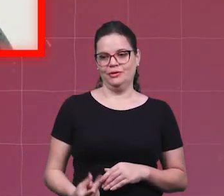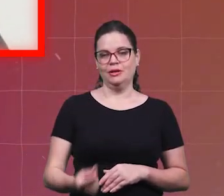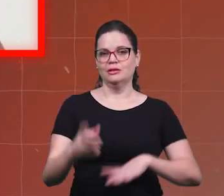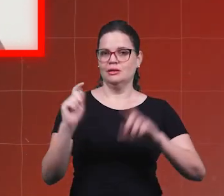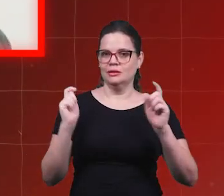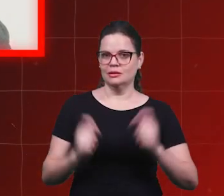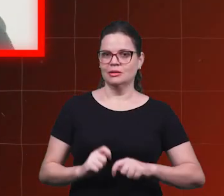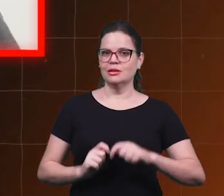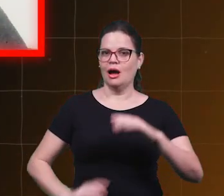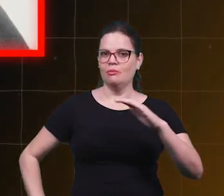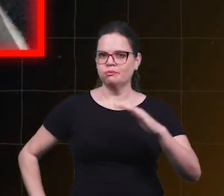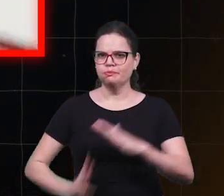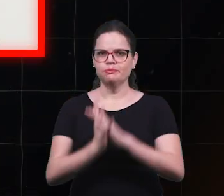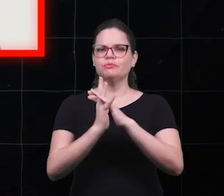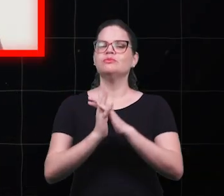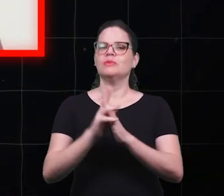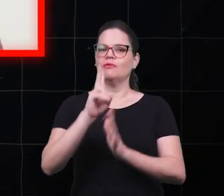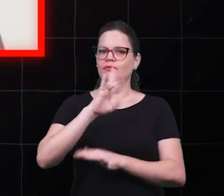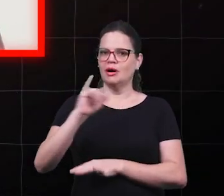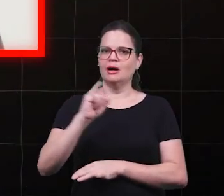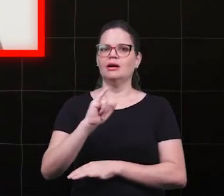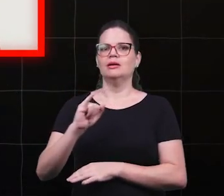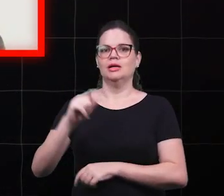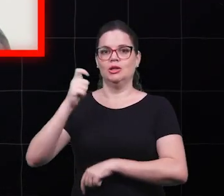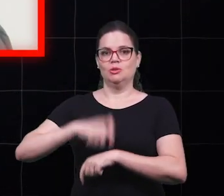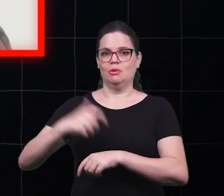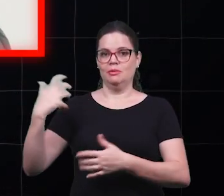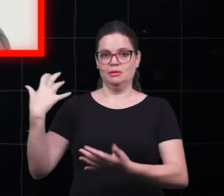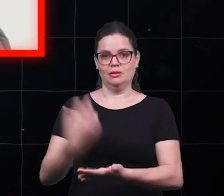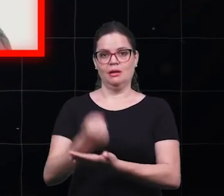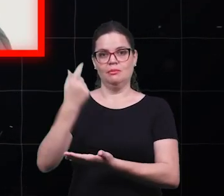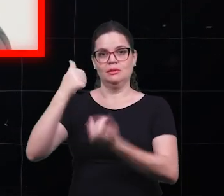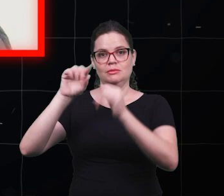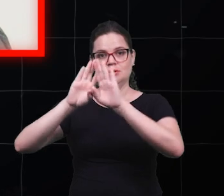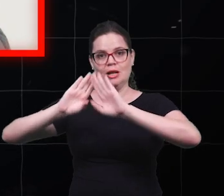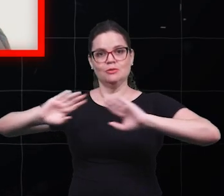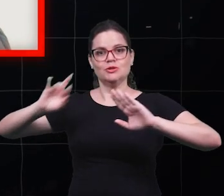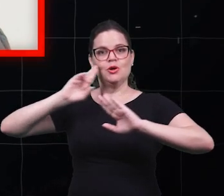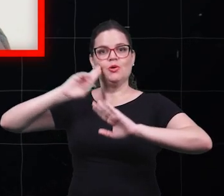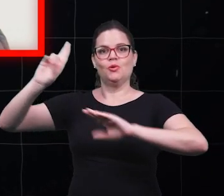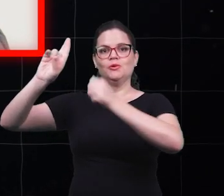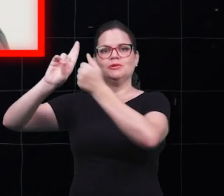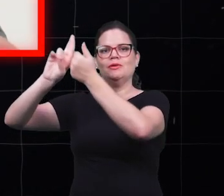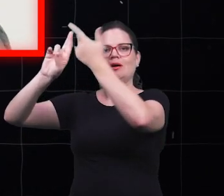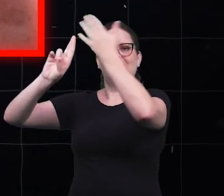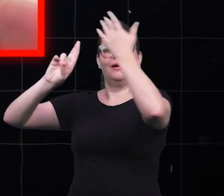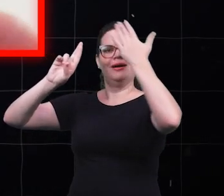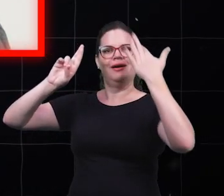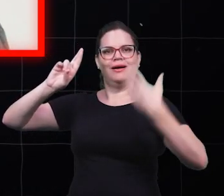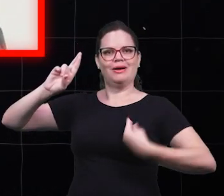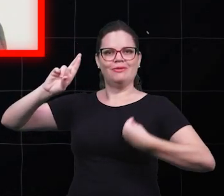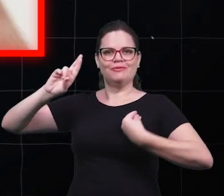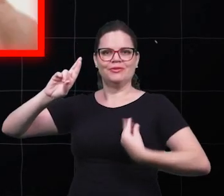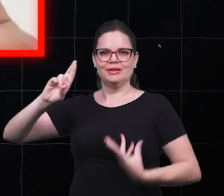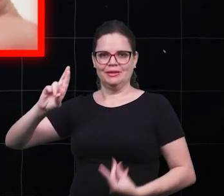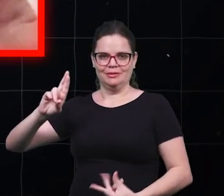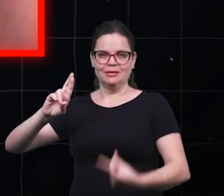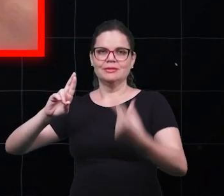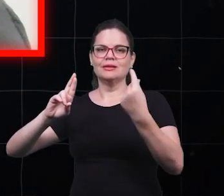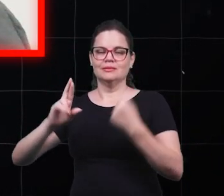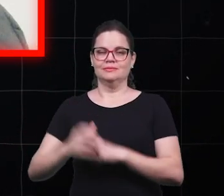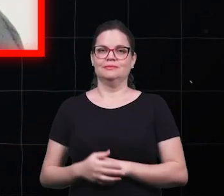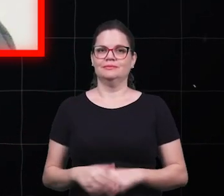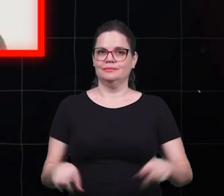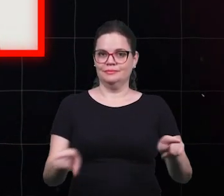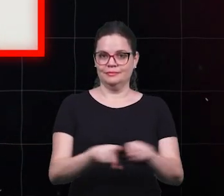limites. E ela que vai ser entregue no momento do arrebatamento. Quando nós observamos também que o